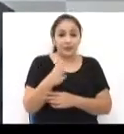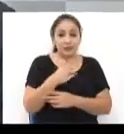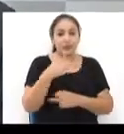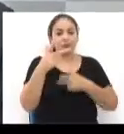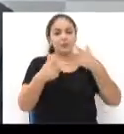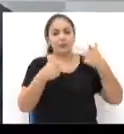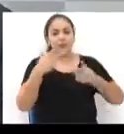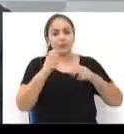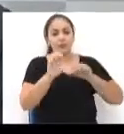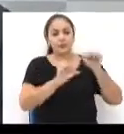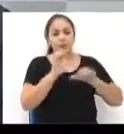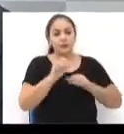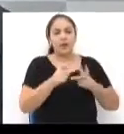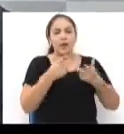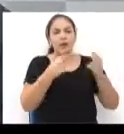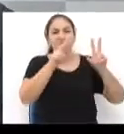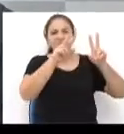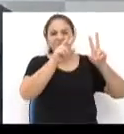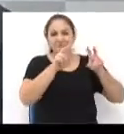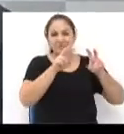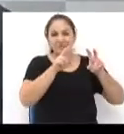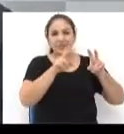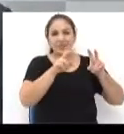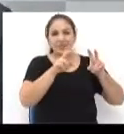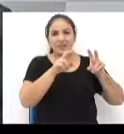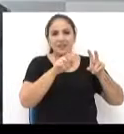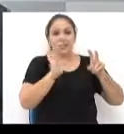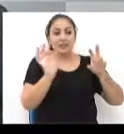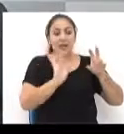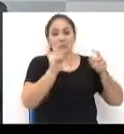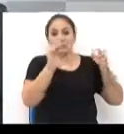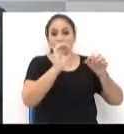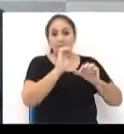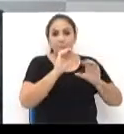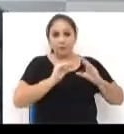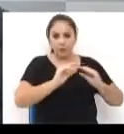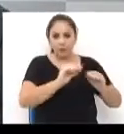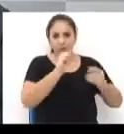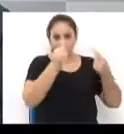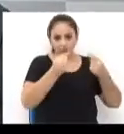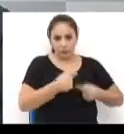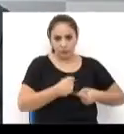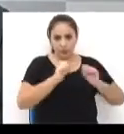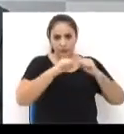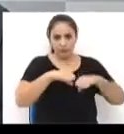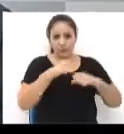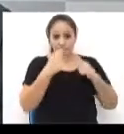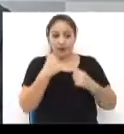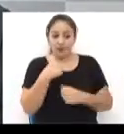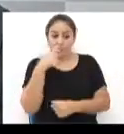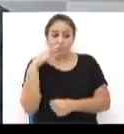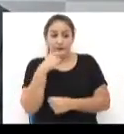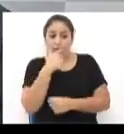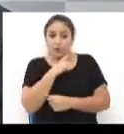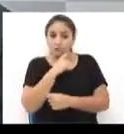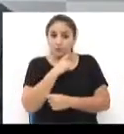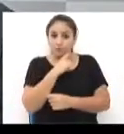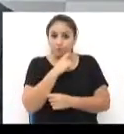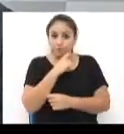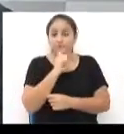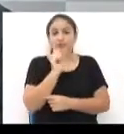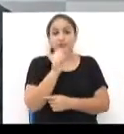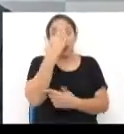reforma pontuam em questões pequenas, sem mexer na estrutura do sistema que, ao meu ver, como institucionalista que